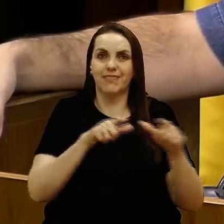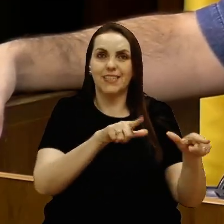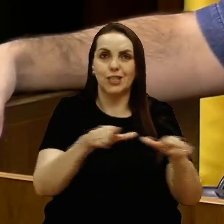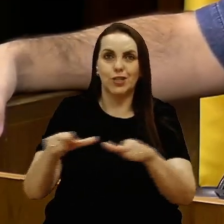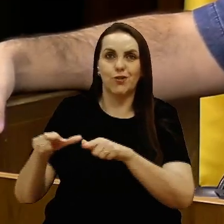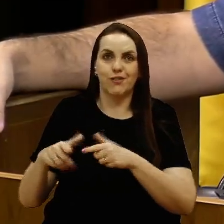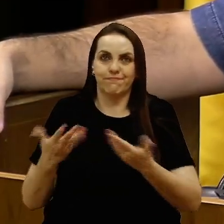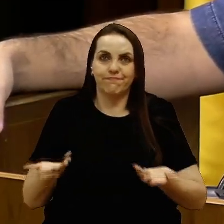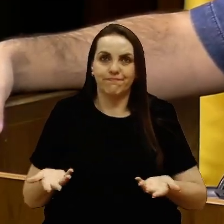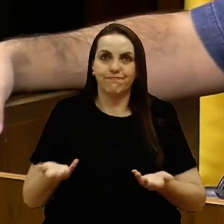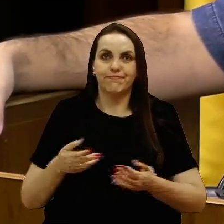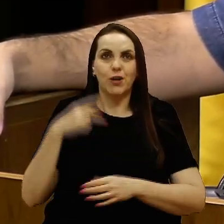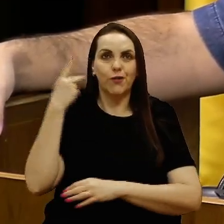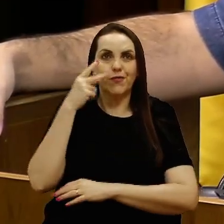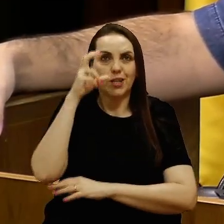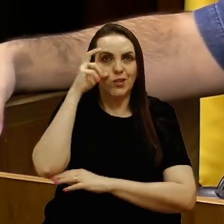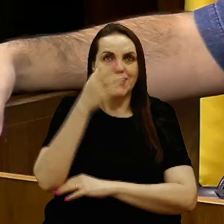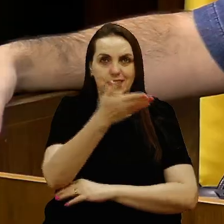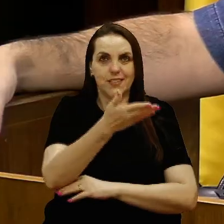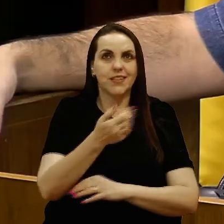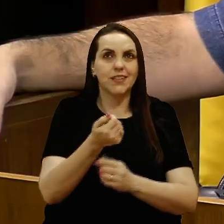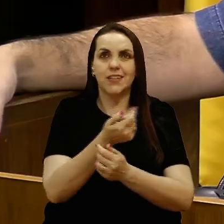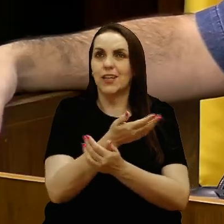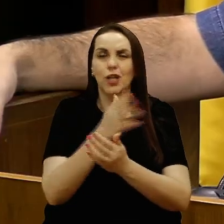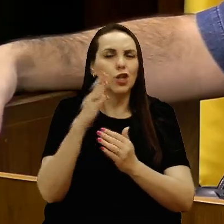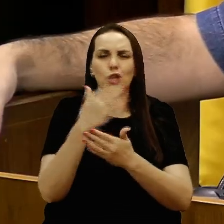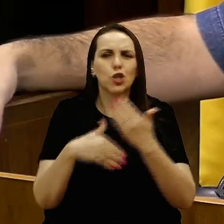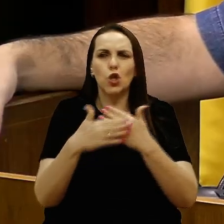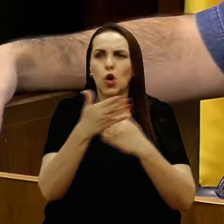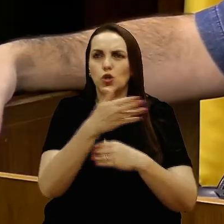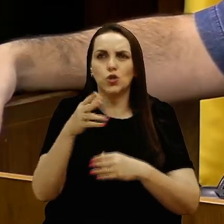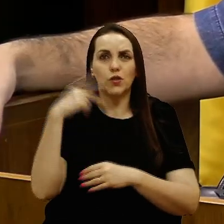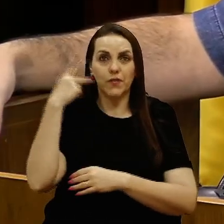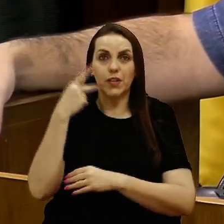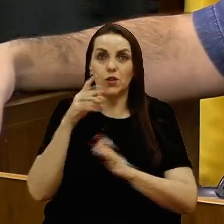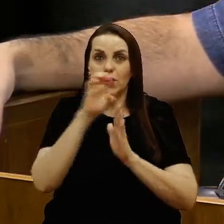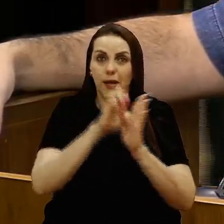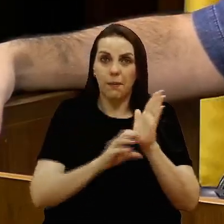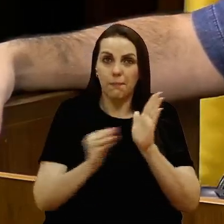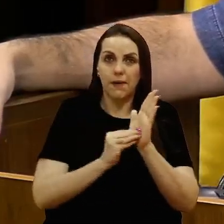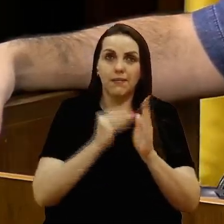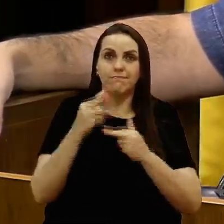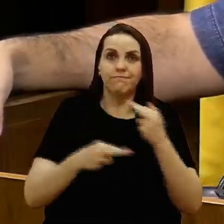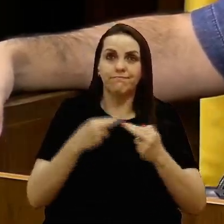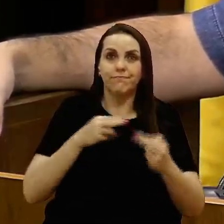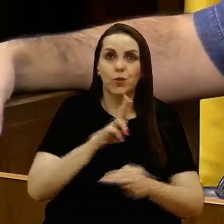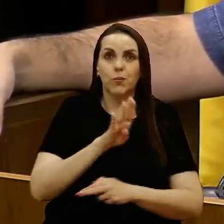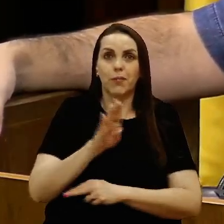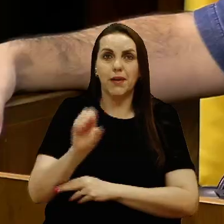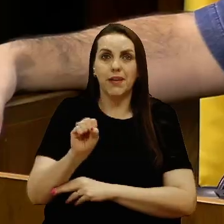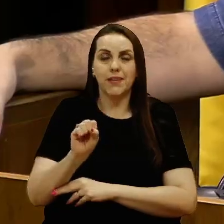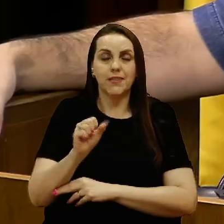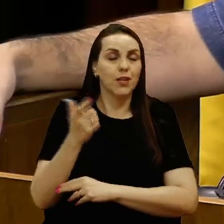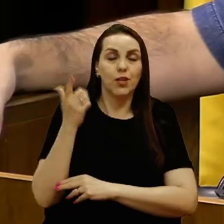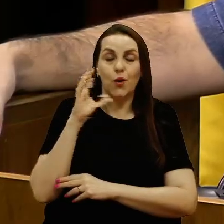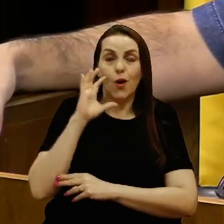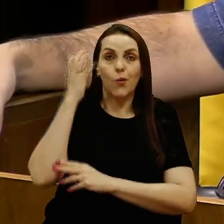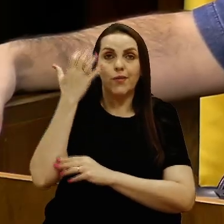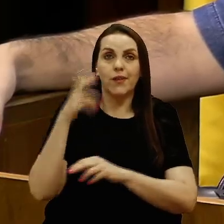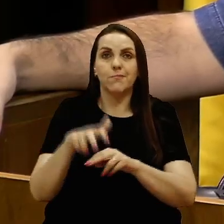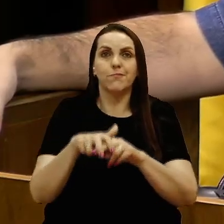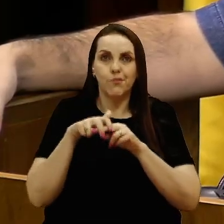Sandra, e os demais vereadores que conseguem emendas para reformas de UBS, muitas vezes não saem por causa da Secretaria da Saúde. Sai porque